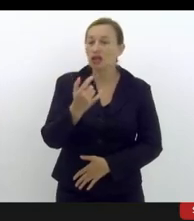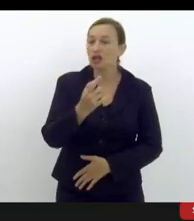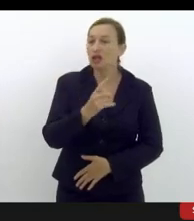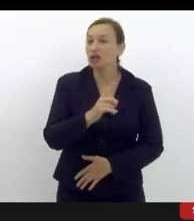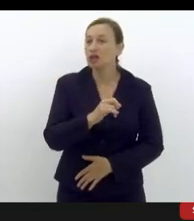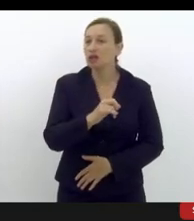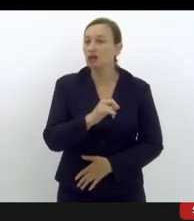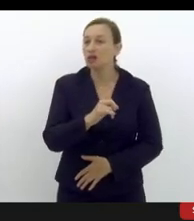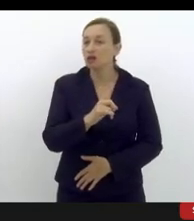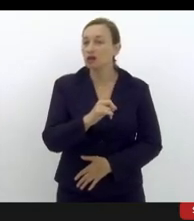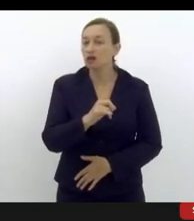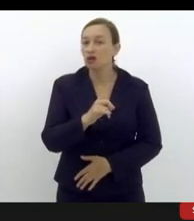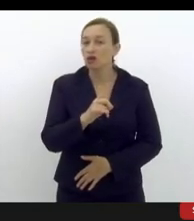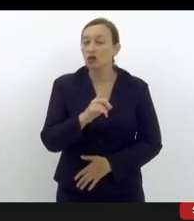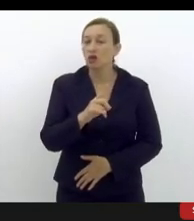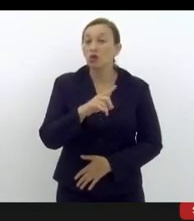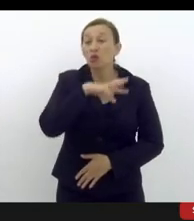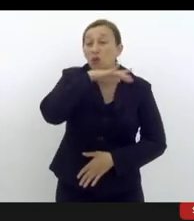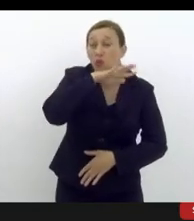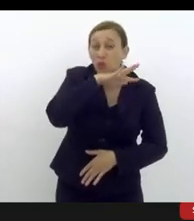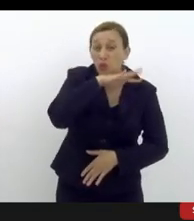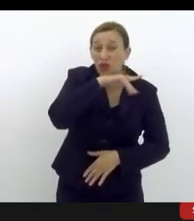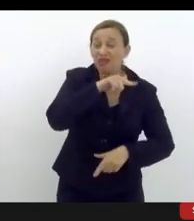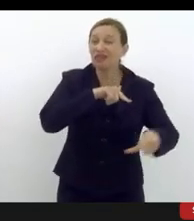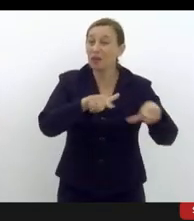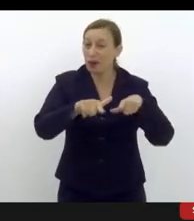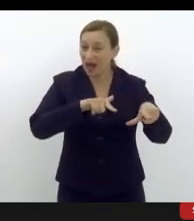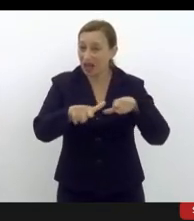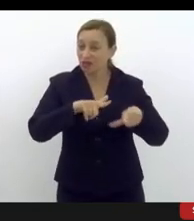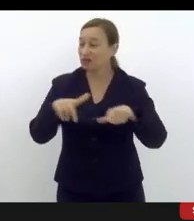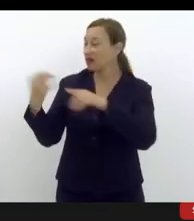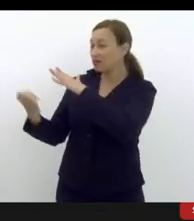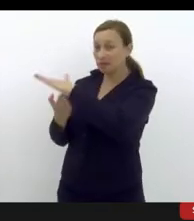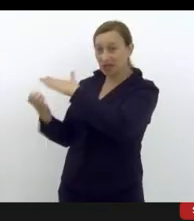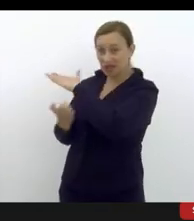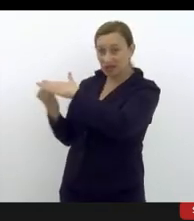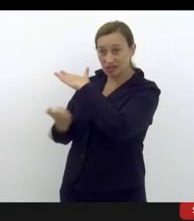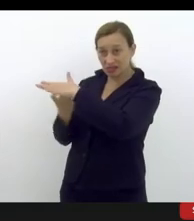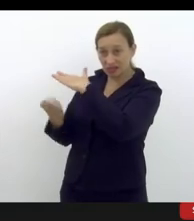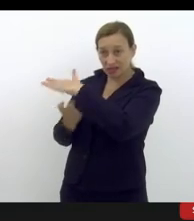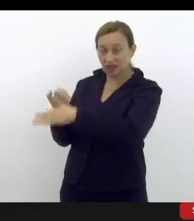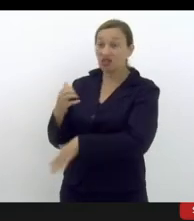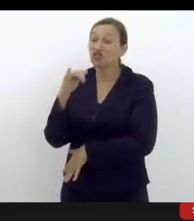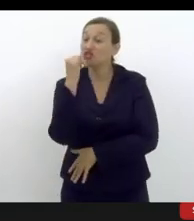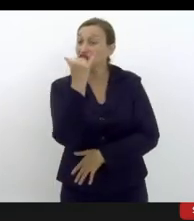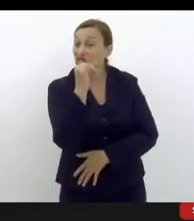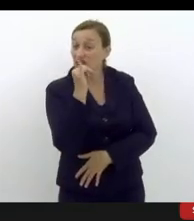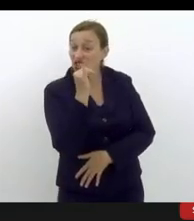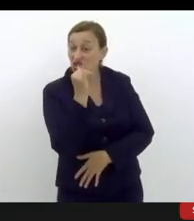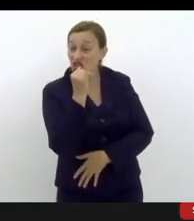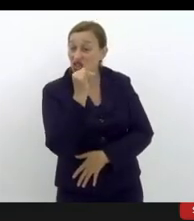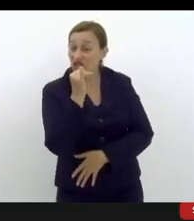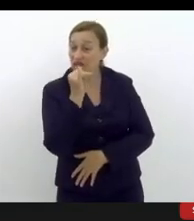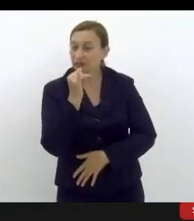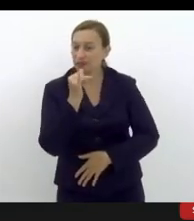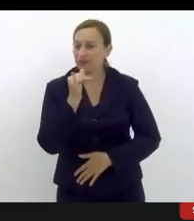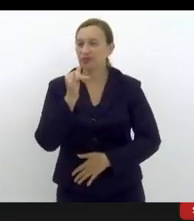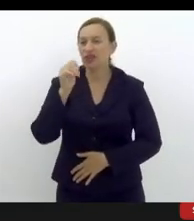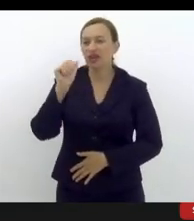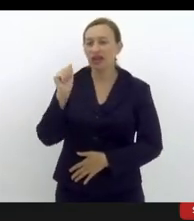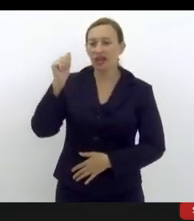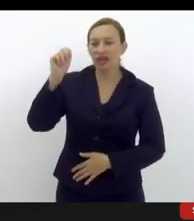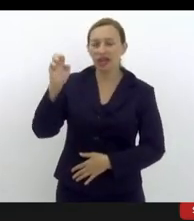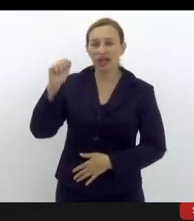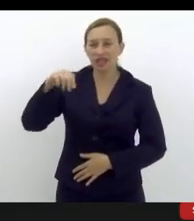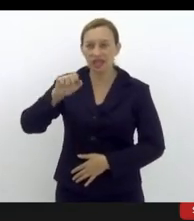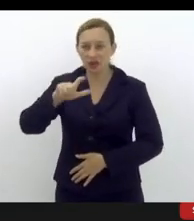da Enel e da prestadora de serviço Light, que fornece energia. Então, gostaria aqui de estar de antemão convidando